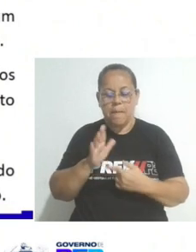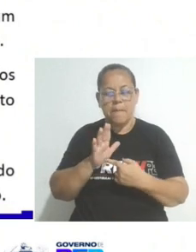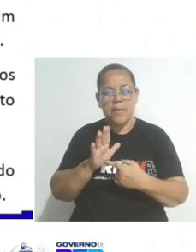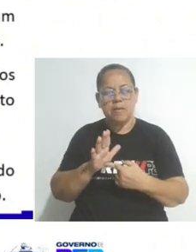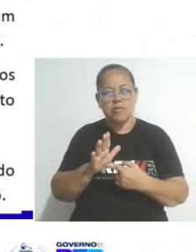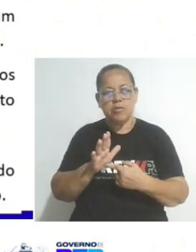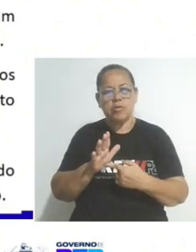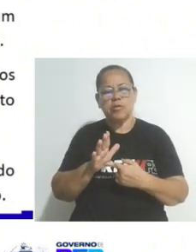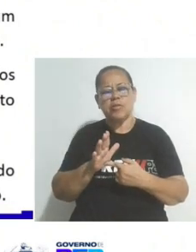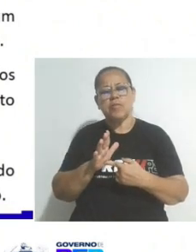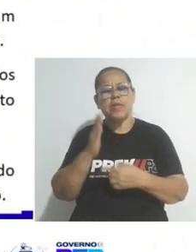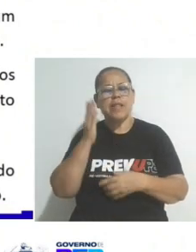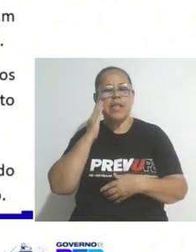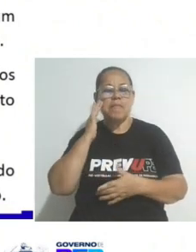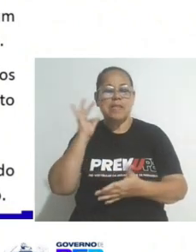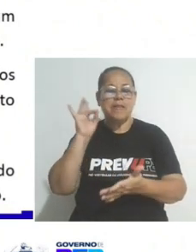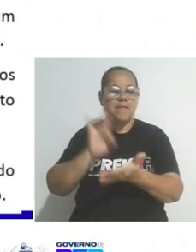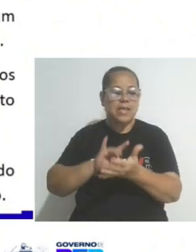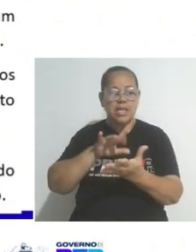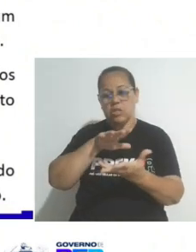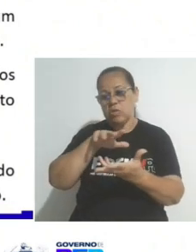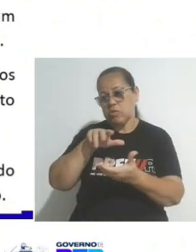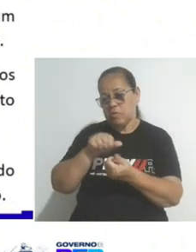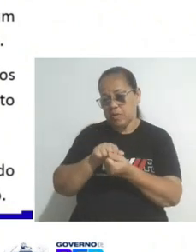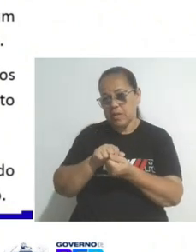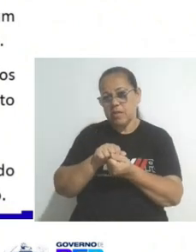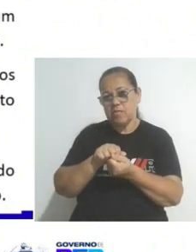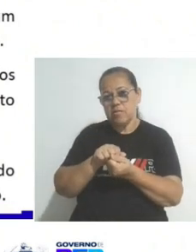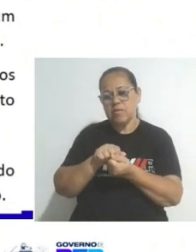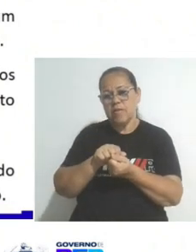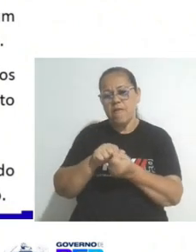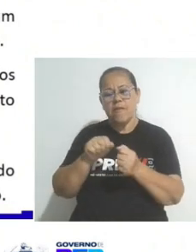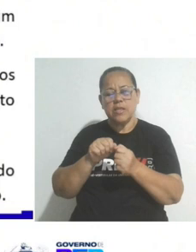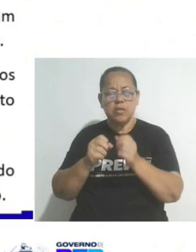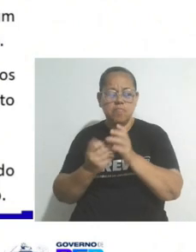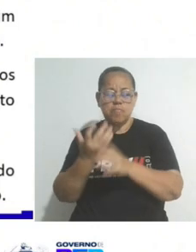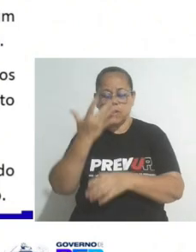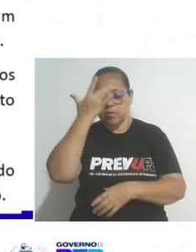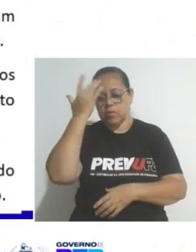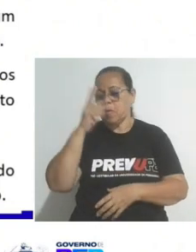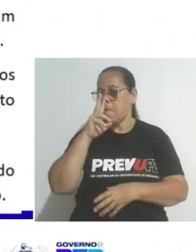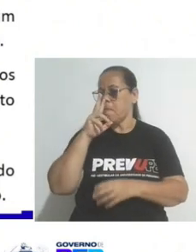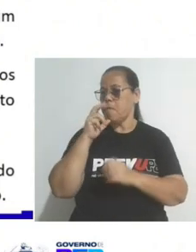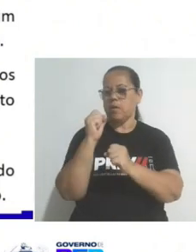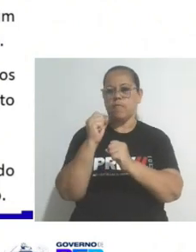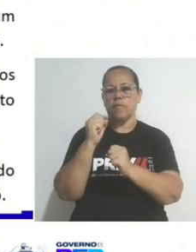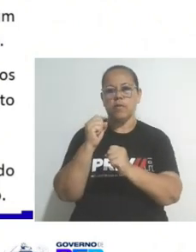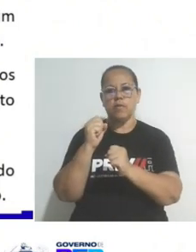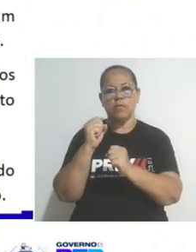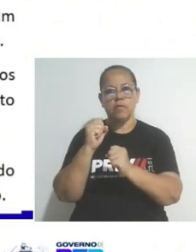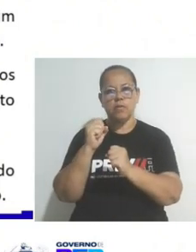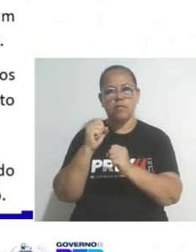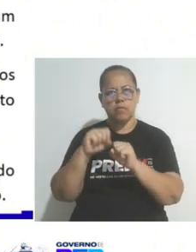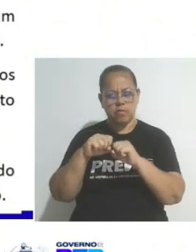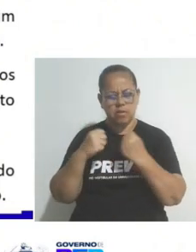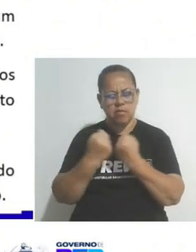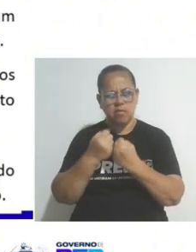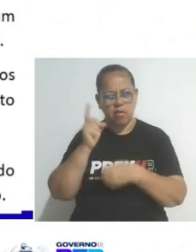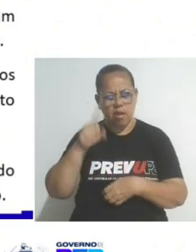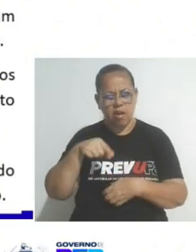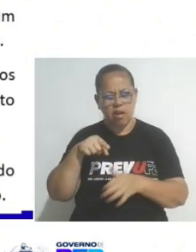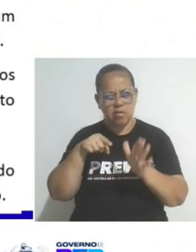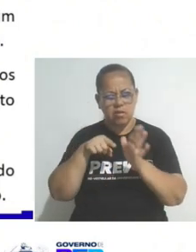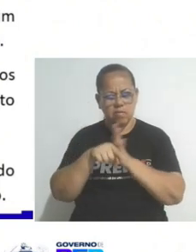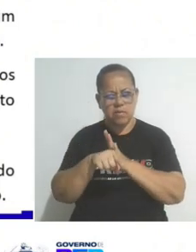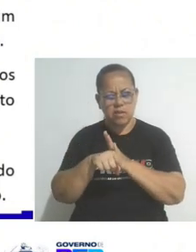reais de mundo criando indivíduos mais fortes em sociedade é isso que a questão está